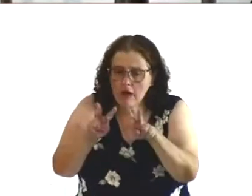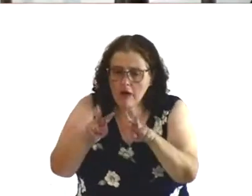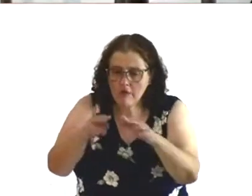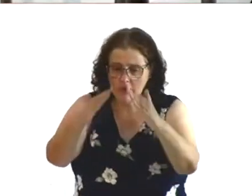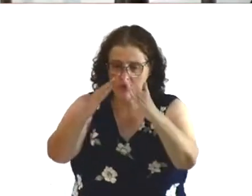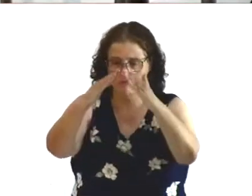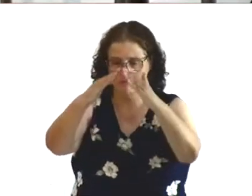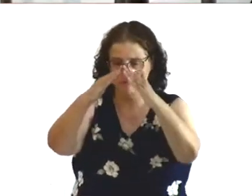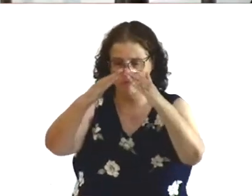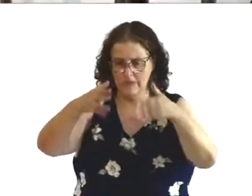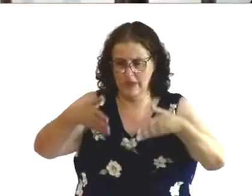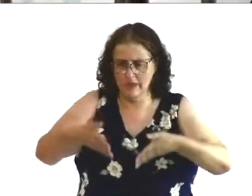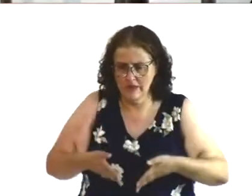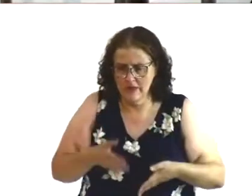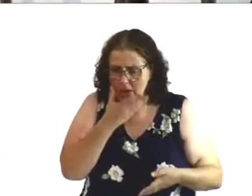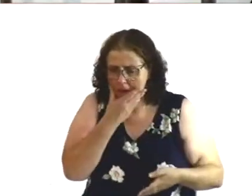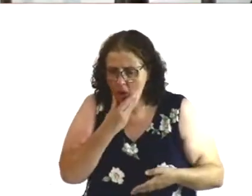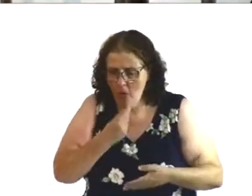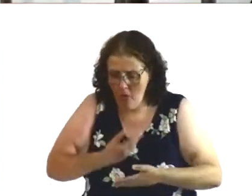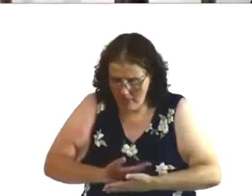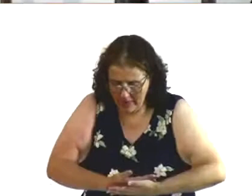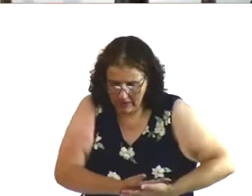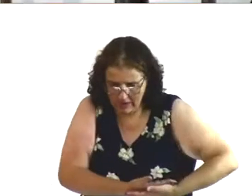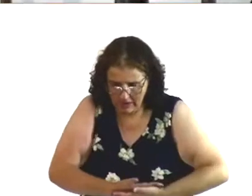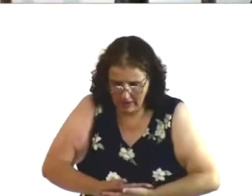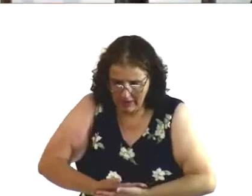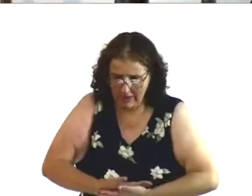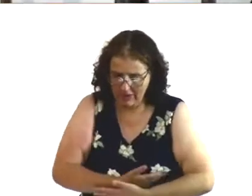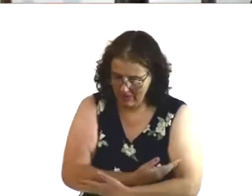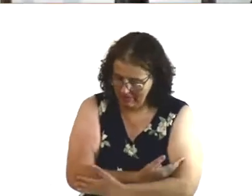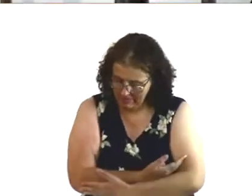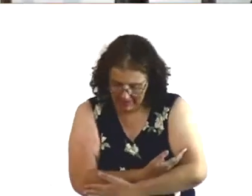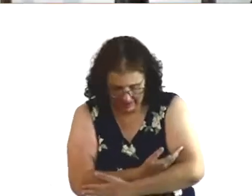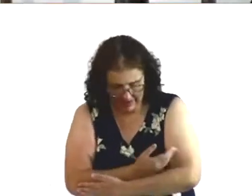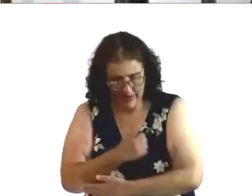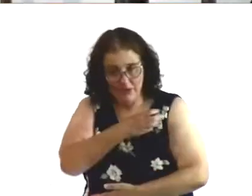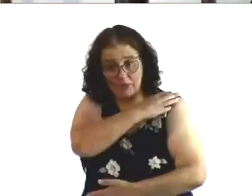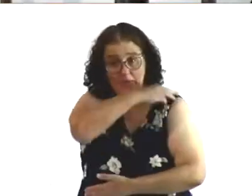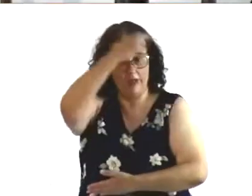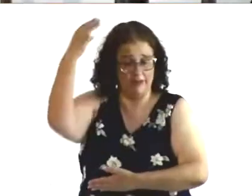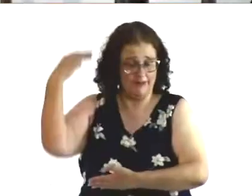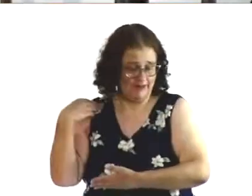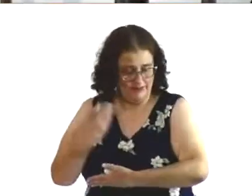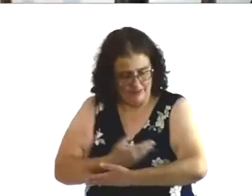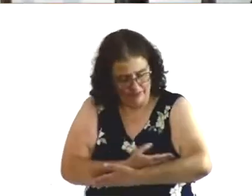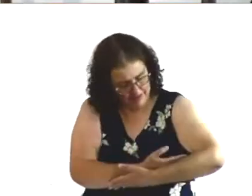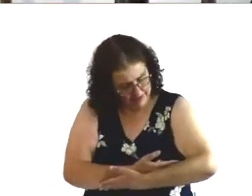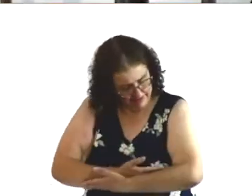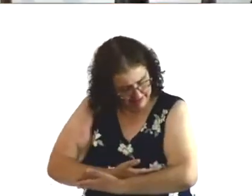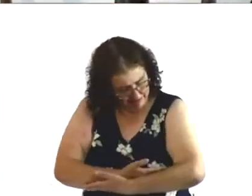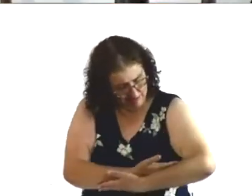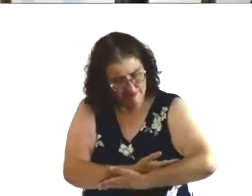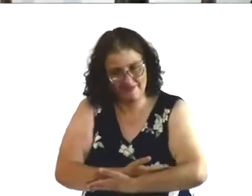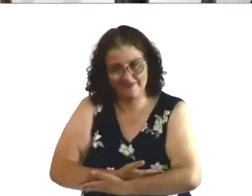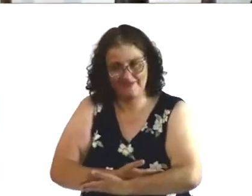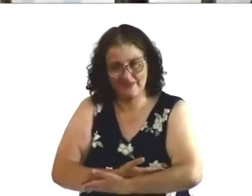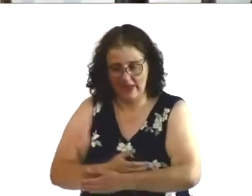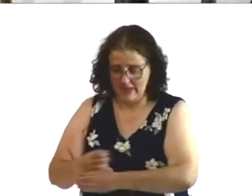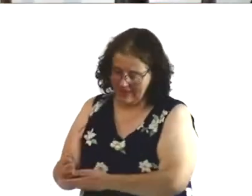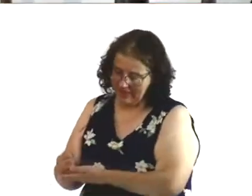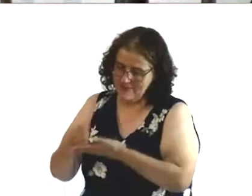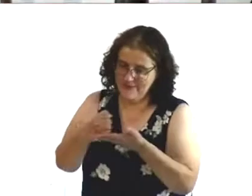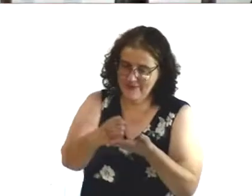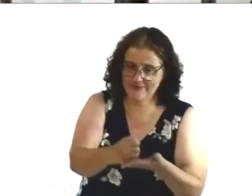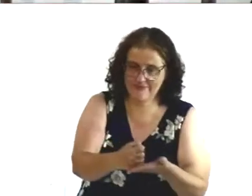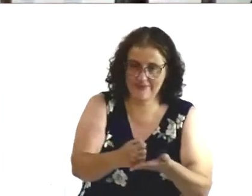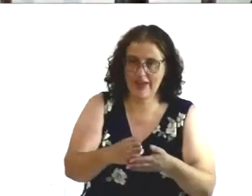mãe. Prostrando-se, o adoraram. E abrindo os seus tesouros, entregaram-lhe suas ofertas,